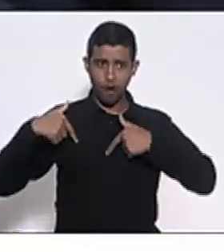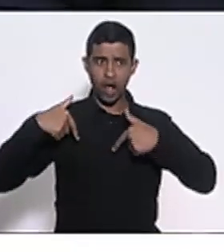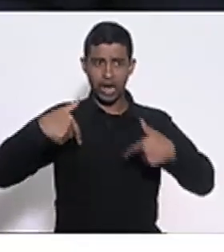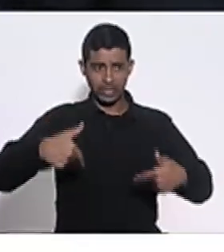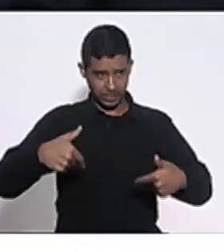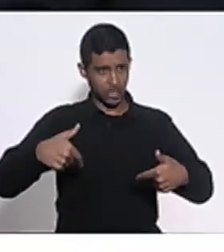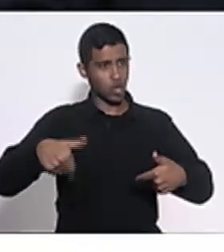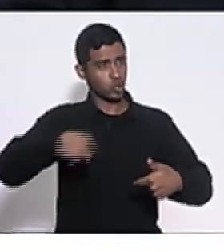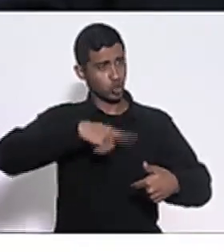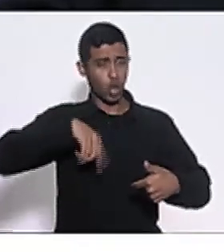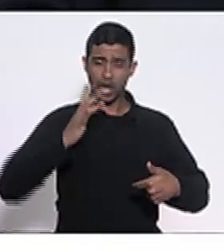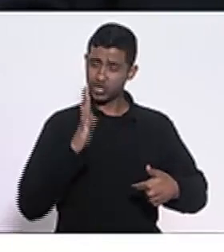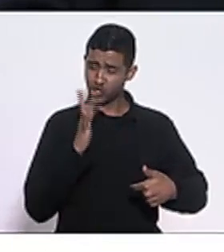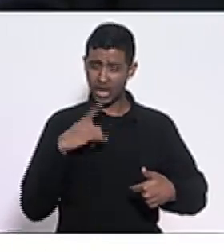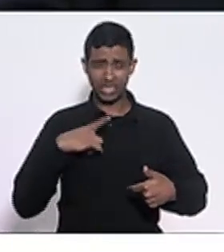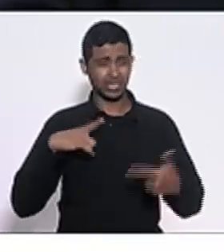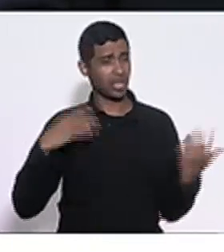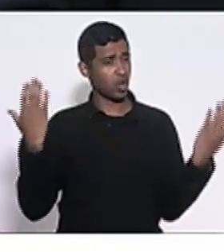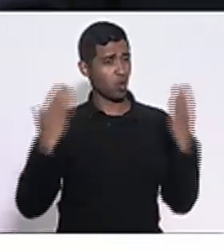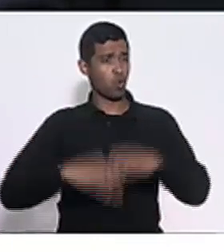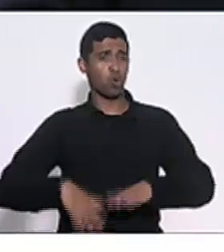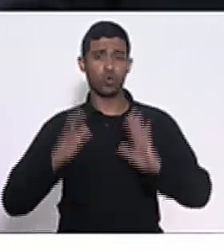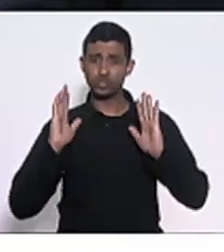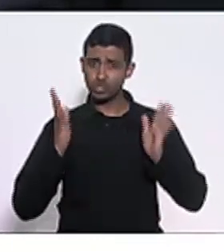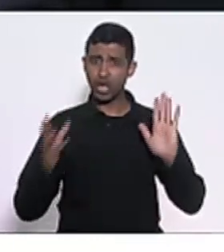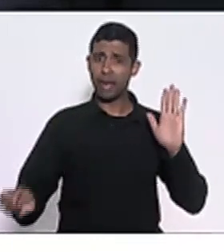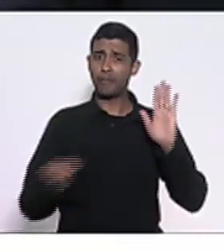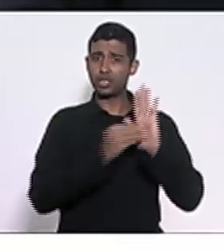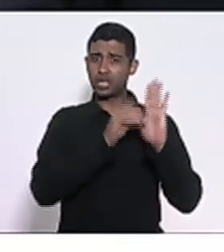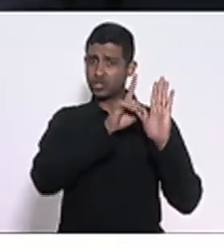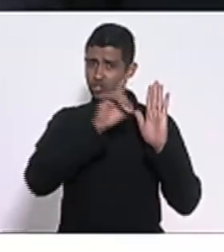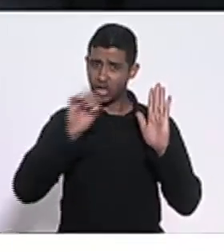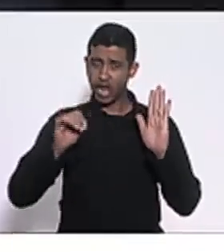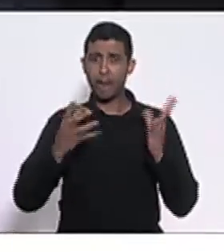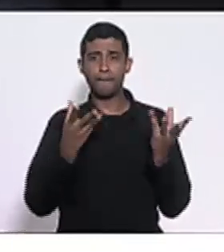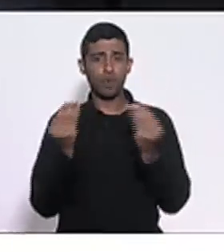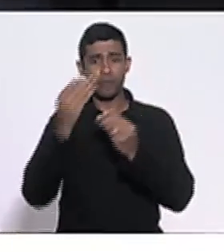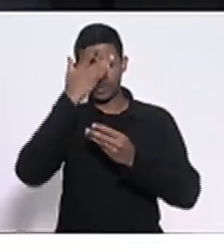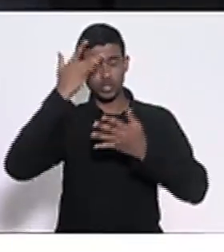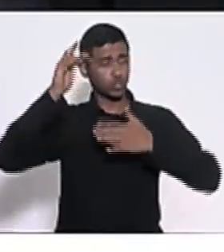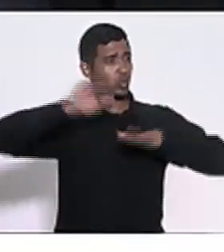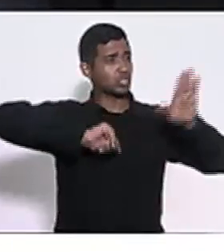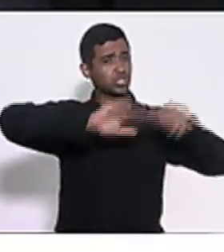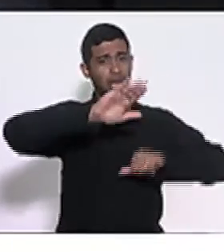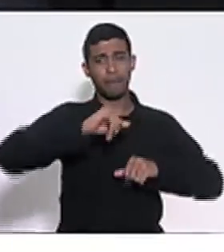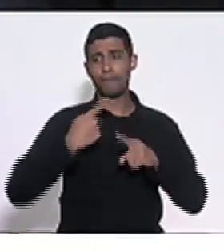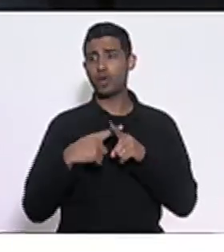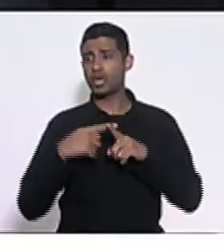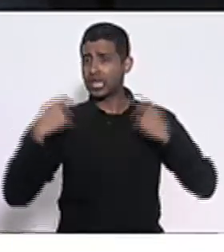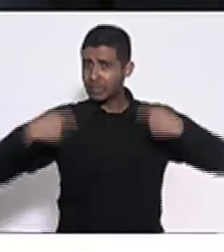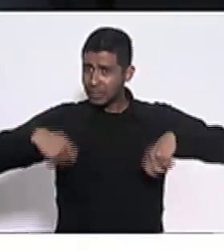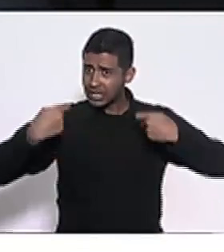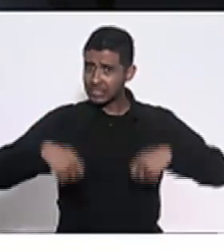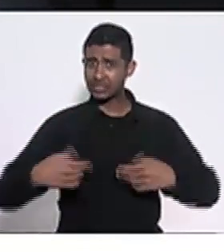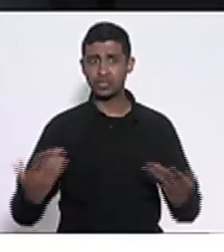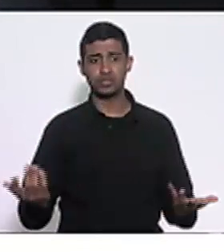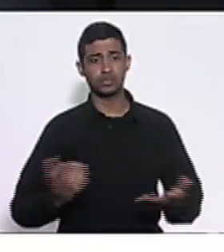concurso realizado e publicado, e as pessoas sendo chamadas, porque existe necessidade e pressa.